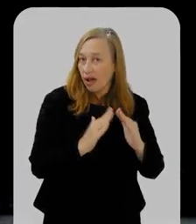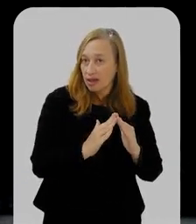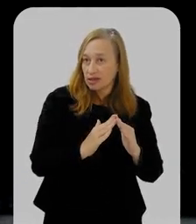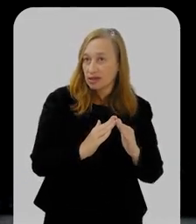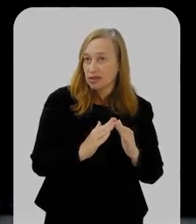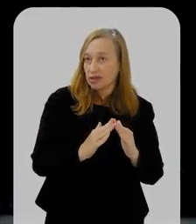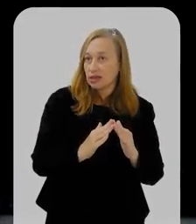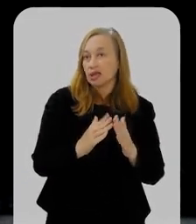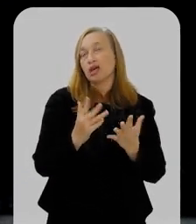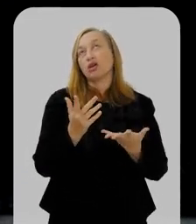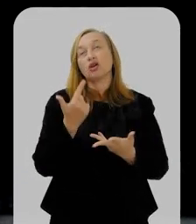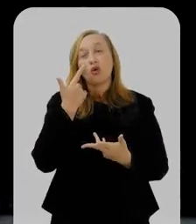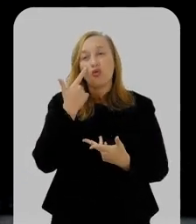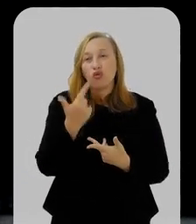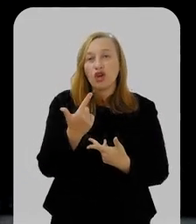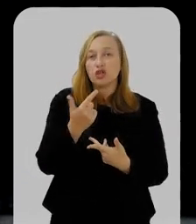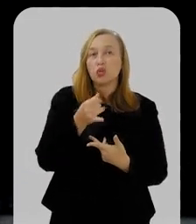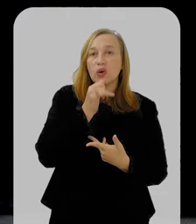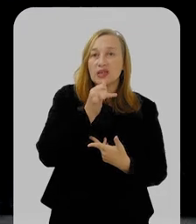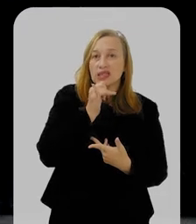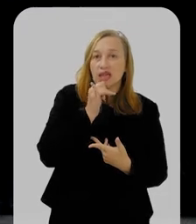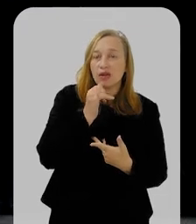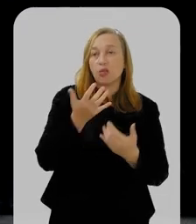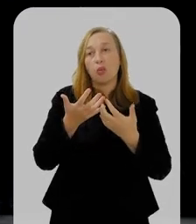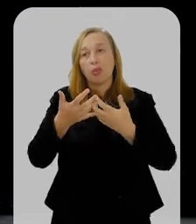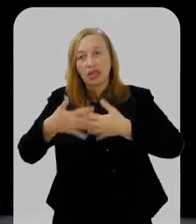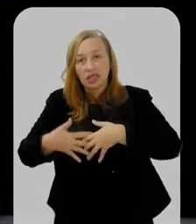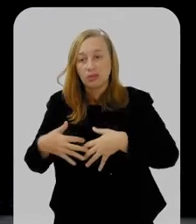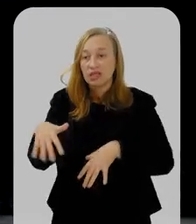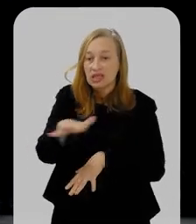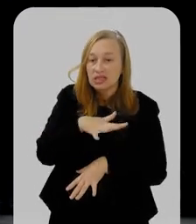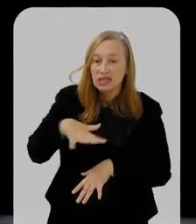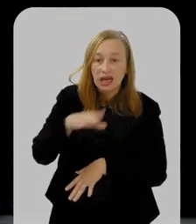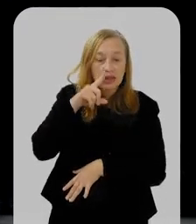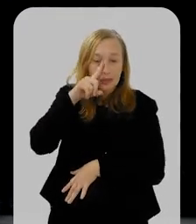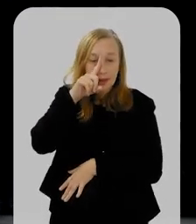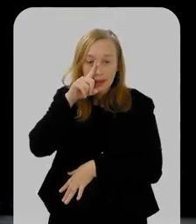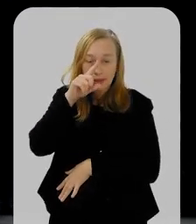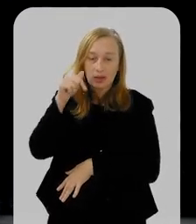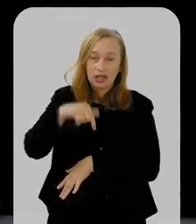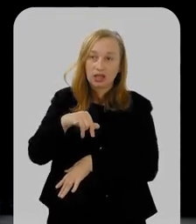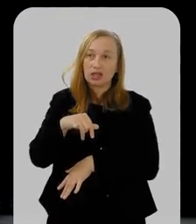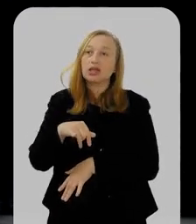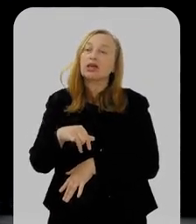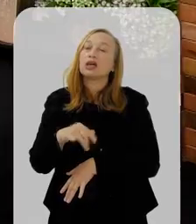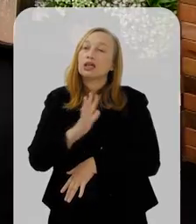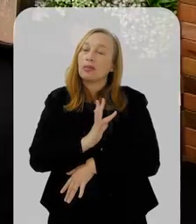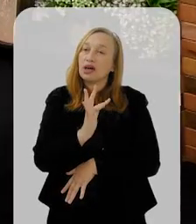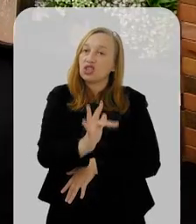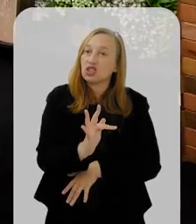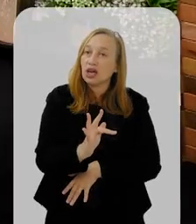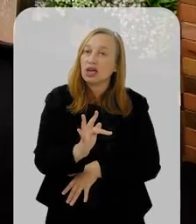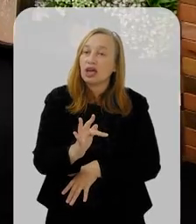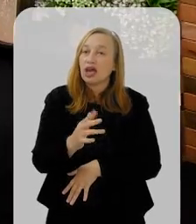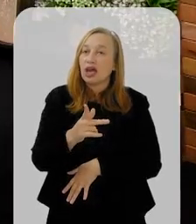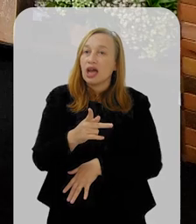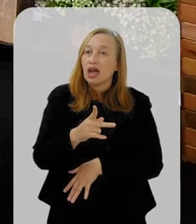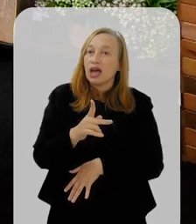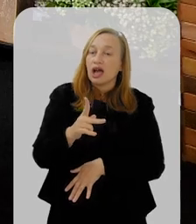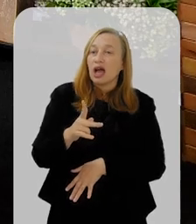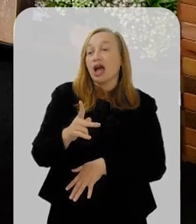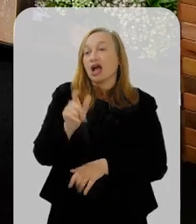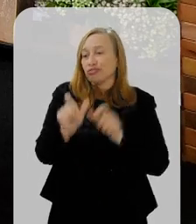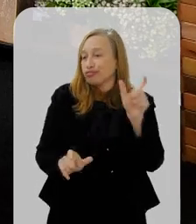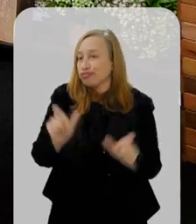mas elas têm ali, é um pouco, é o que eu enxergo um pouco, por exemplo, como Petrópolis e essas áreas de risco aqui na Baixada. As pessoas têm um